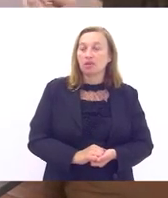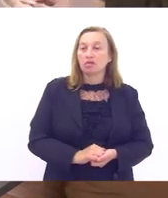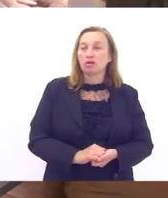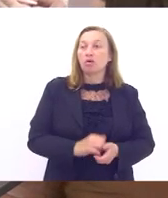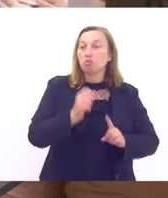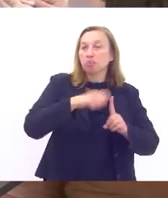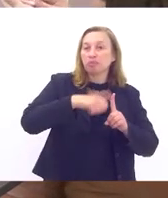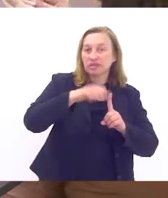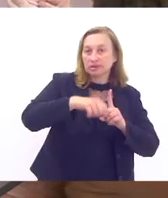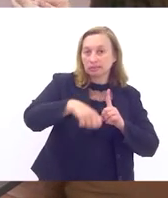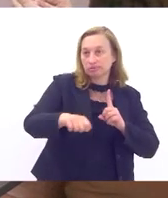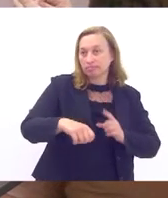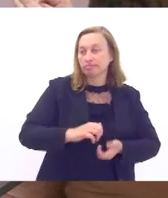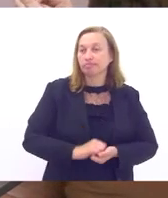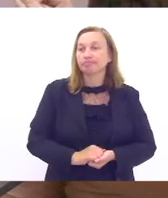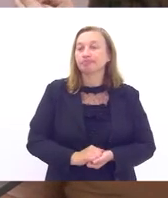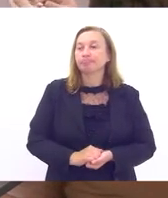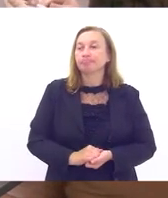mês.